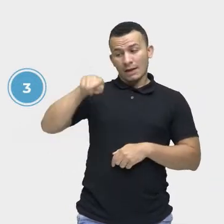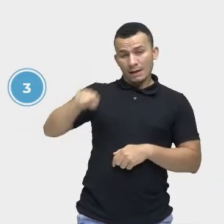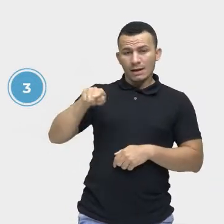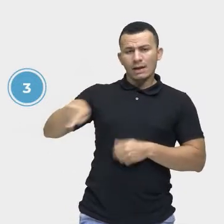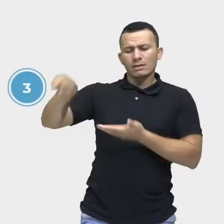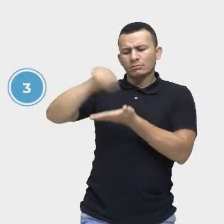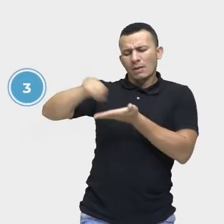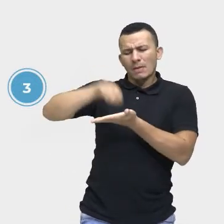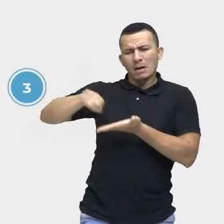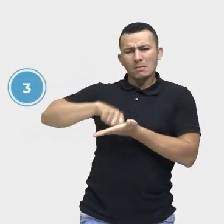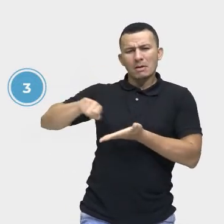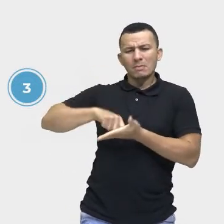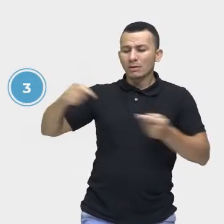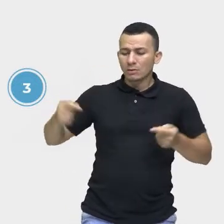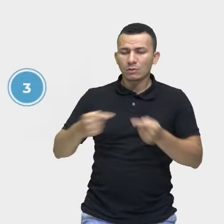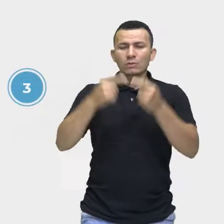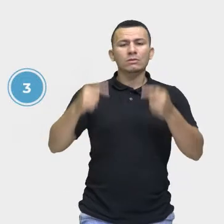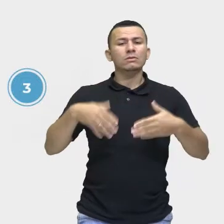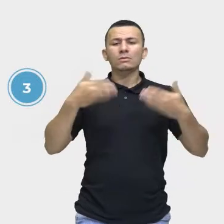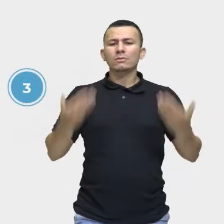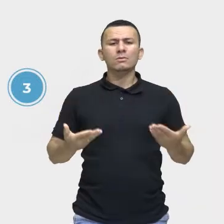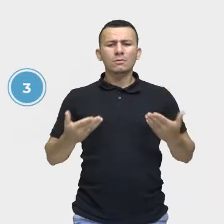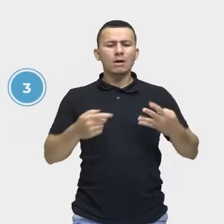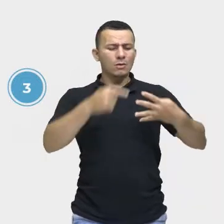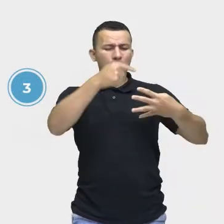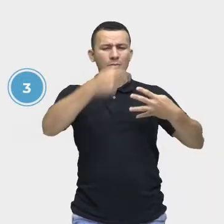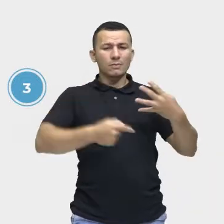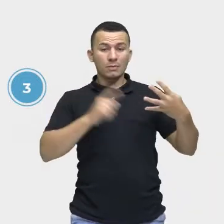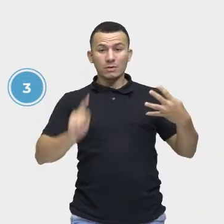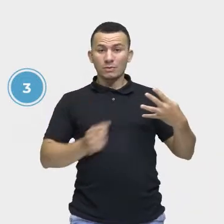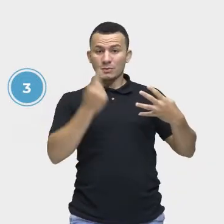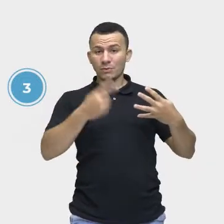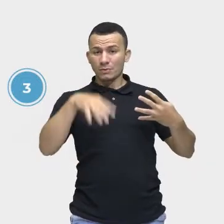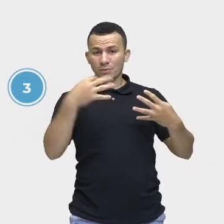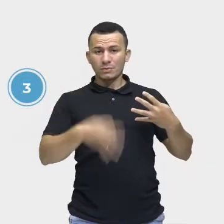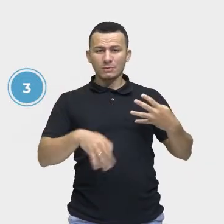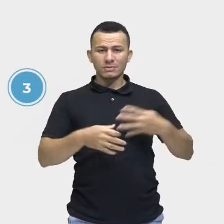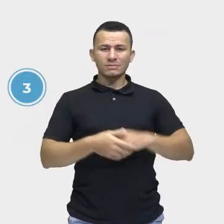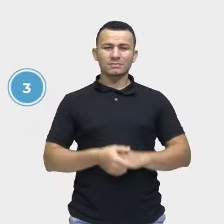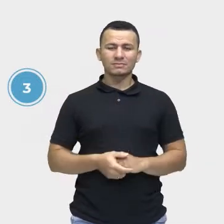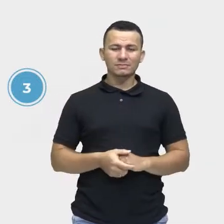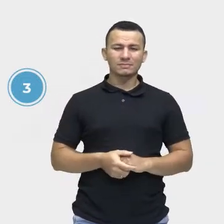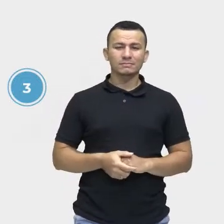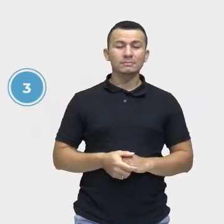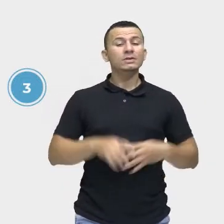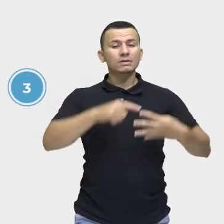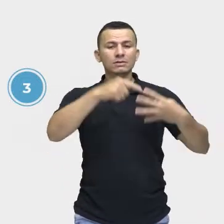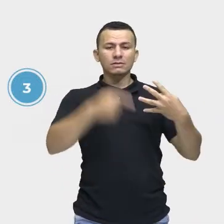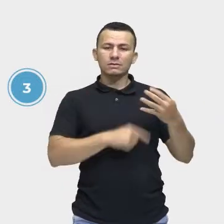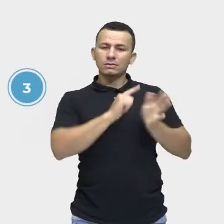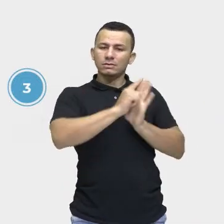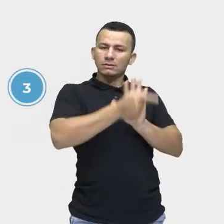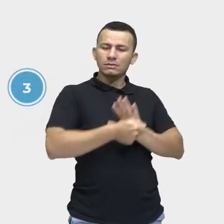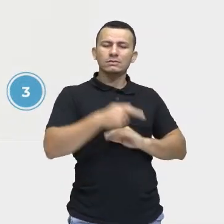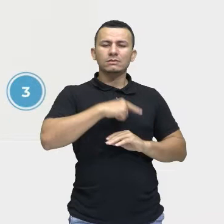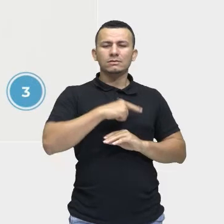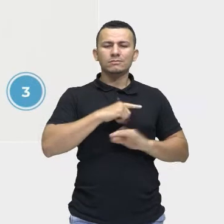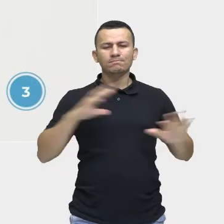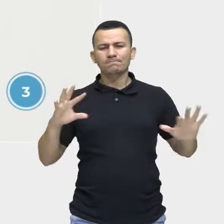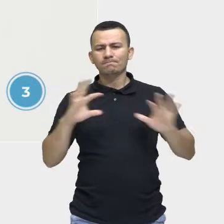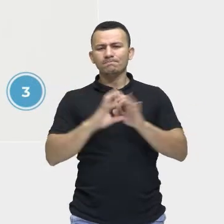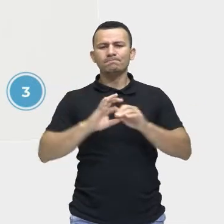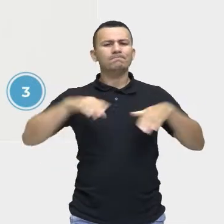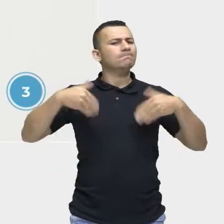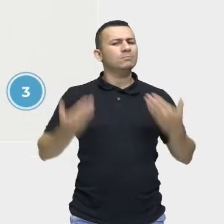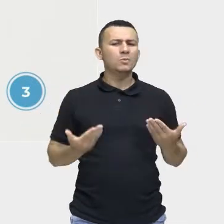está relacionada com o gênero, qual dessas 4 alternativas é? Né? Então, esses gêneros aí estão relacionados a qual